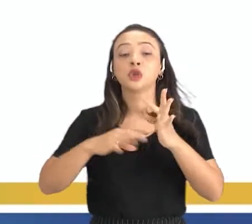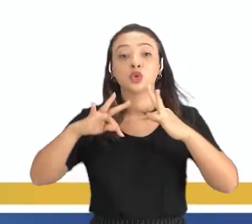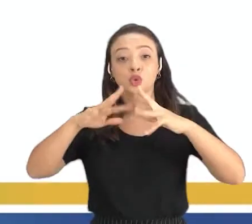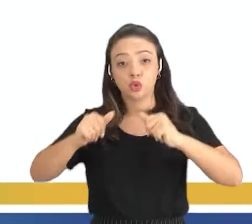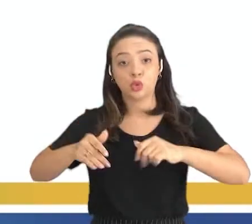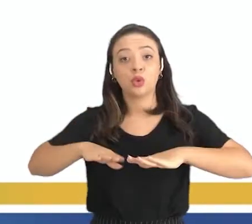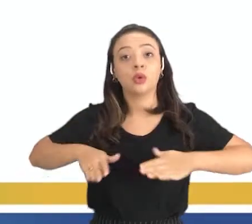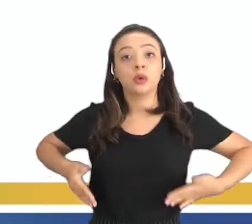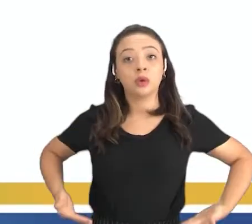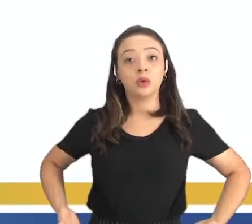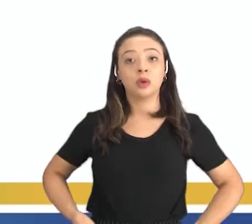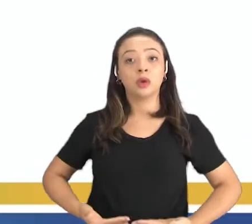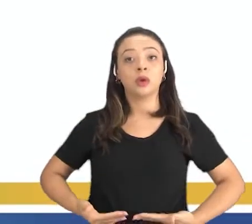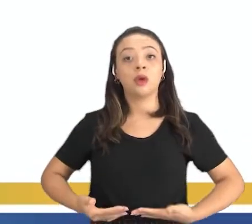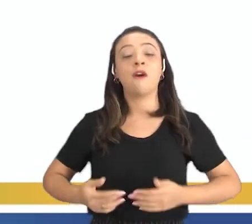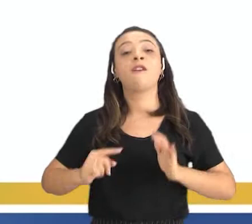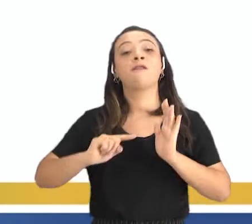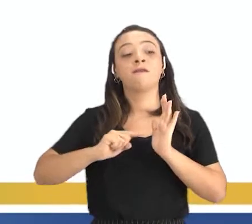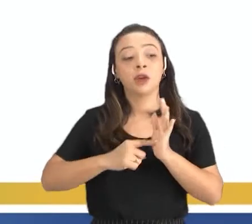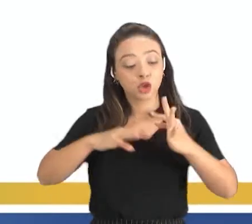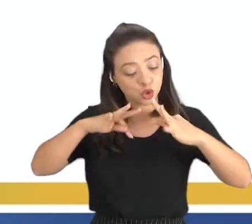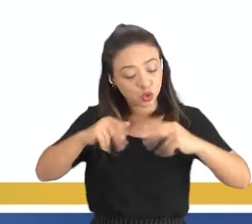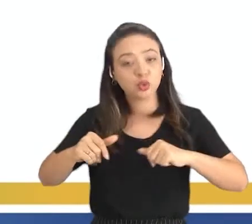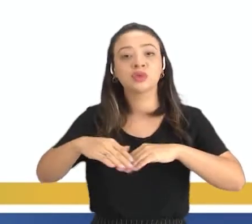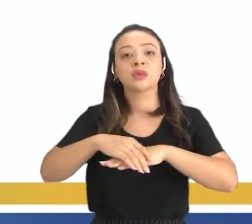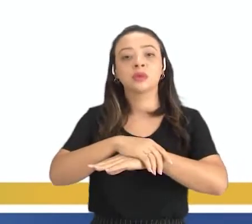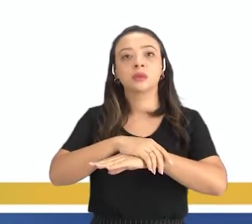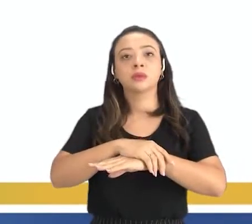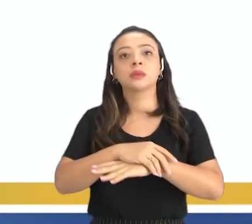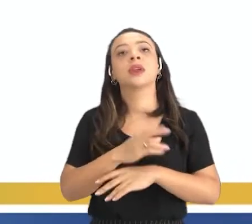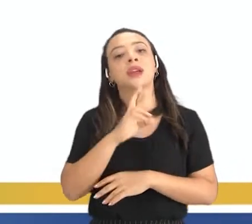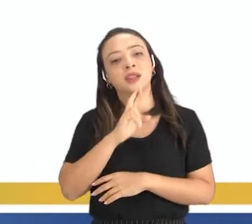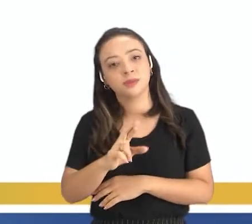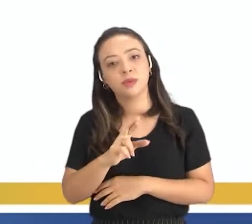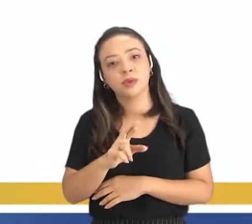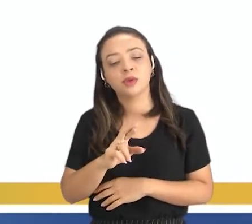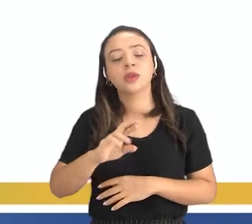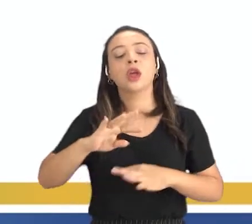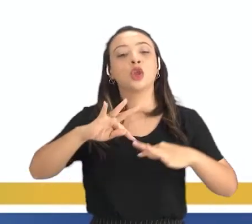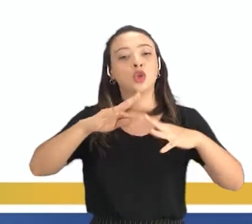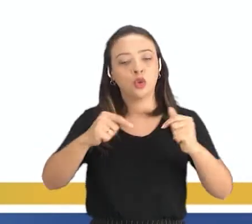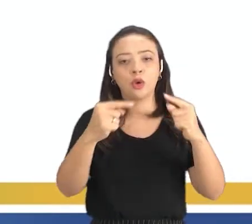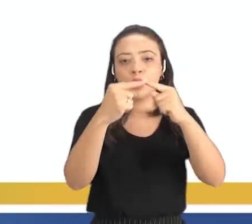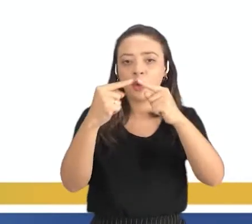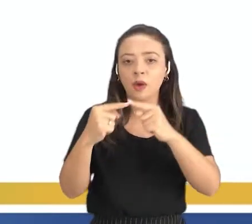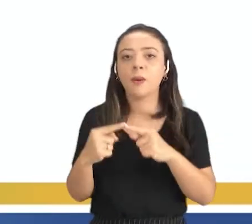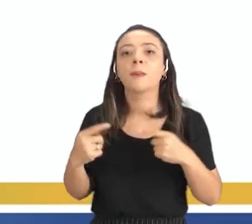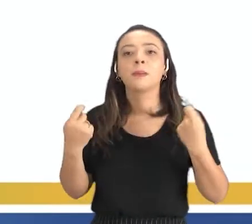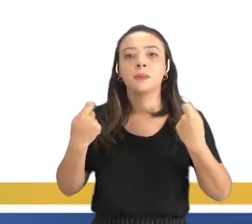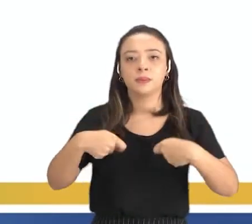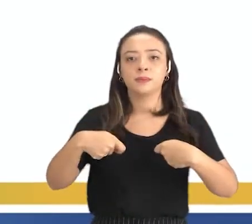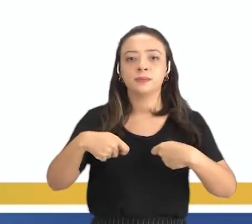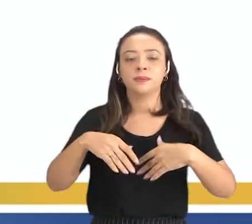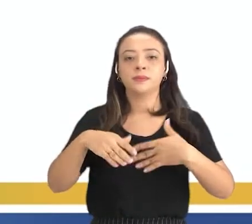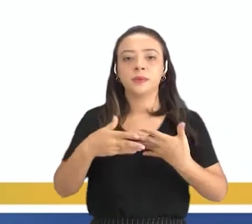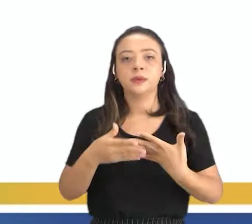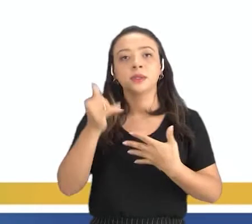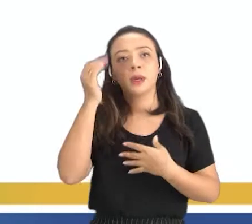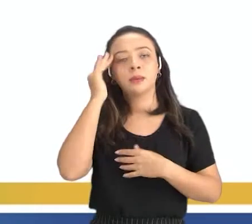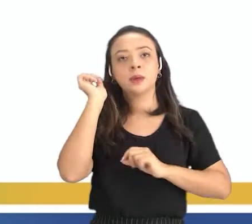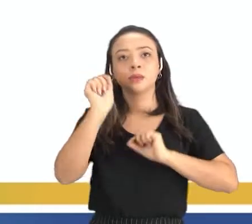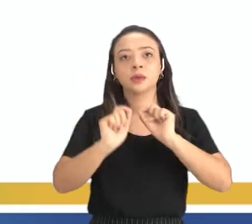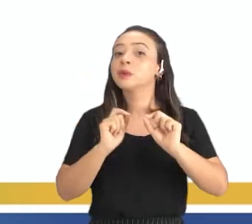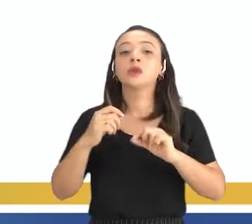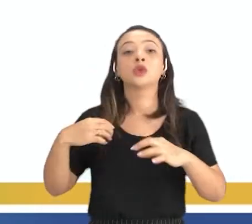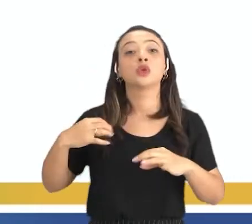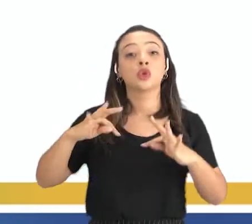saias vezes o total de sapatos, que isso vai ser igual ao total de combinações possíveis. Então, nós temos que o total de camisetas